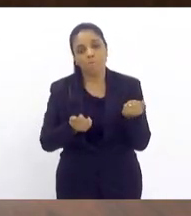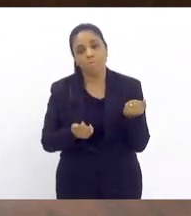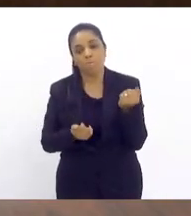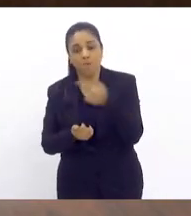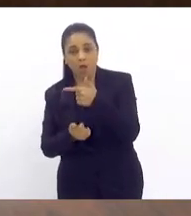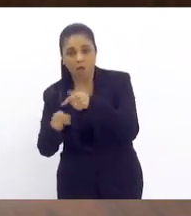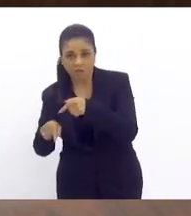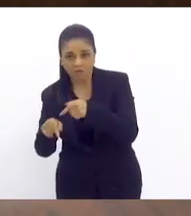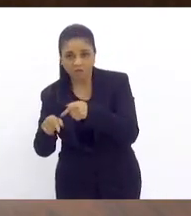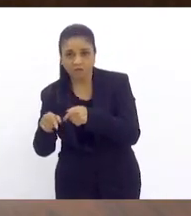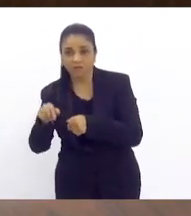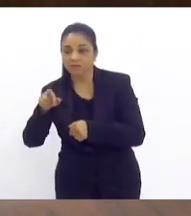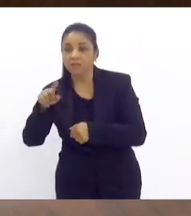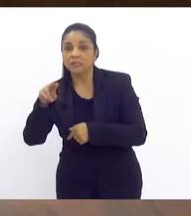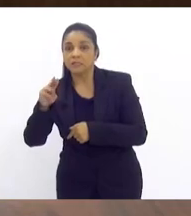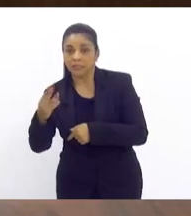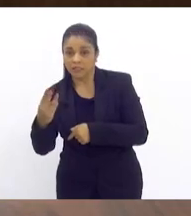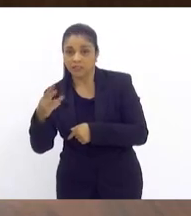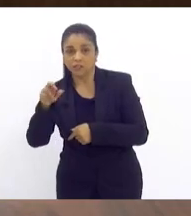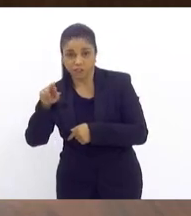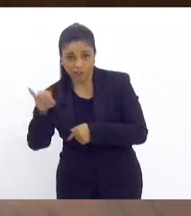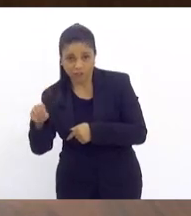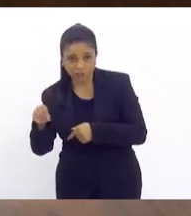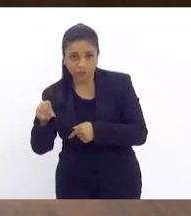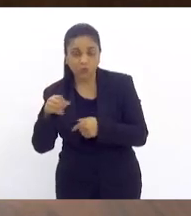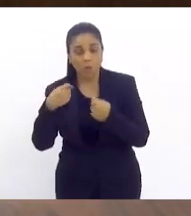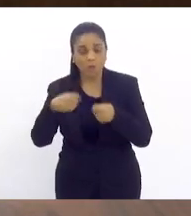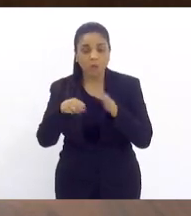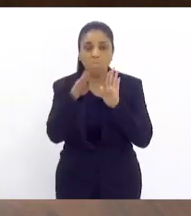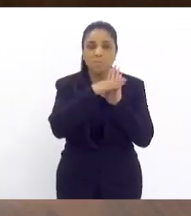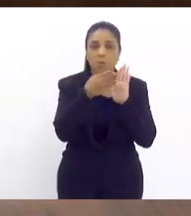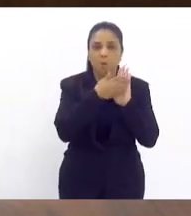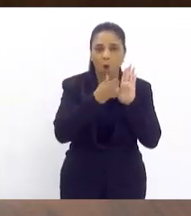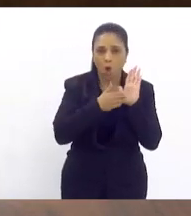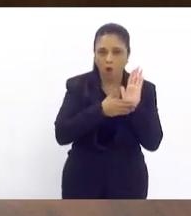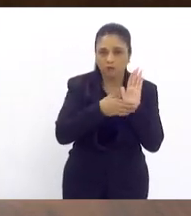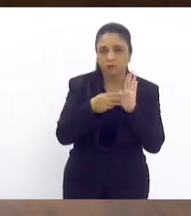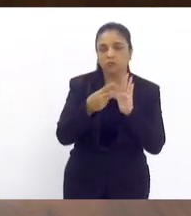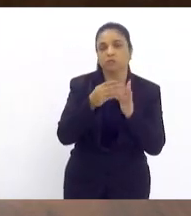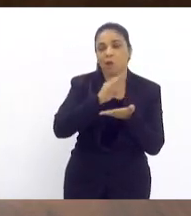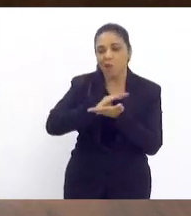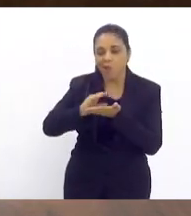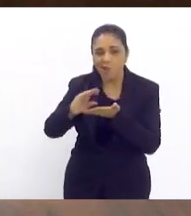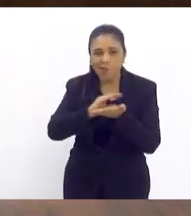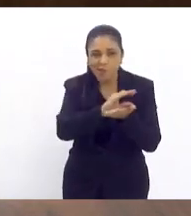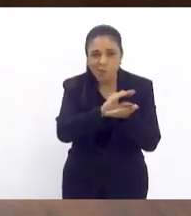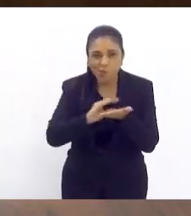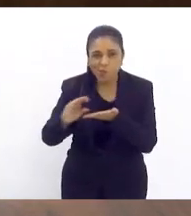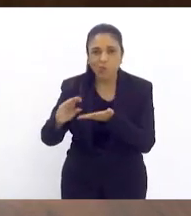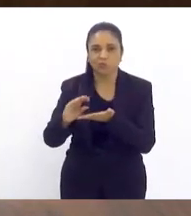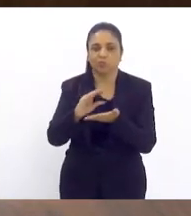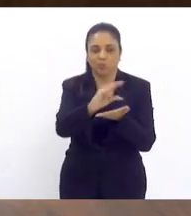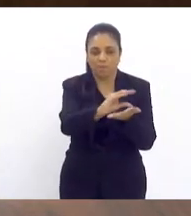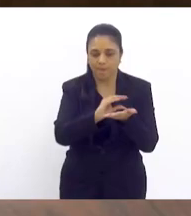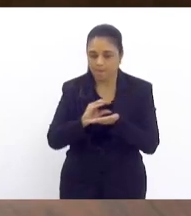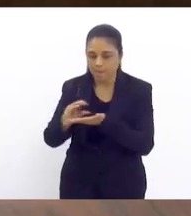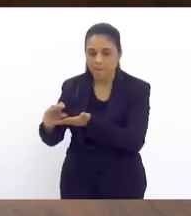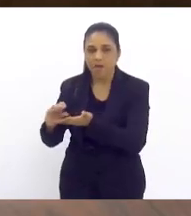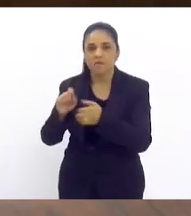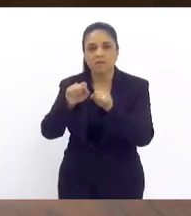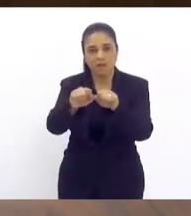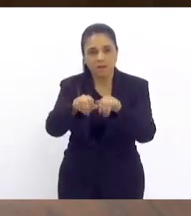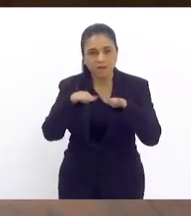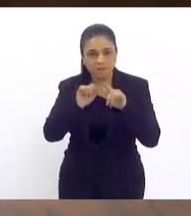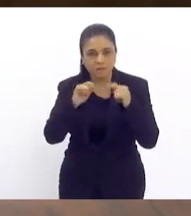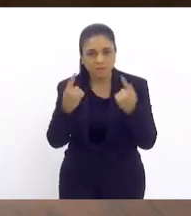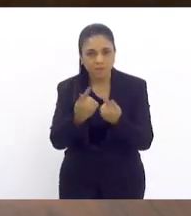seja pela proposta do Fundo de recursos seja como a quantização uma cotização dos recursos da própria Assembleia nesse fundo